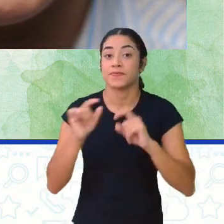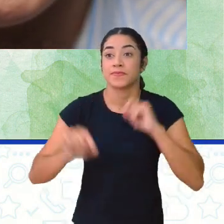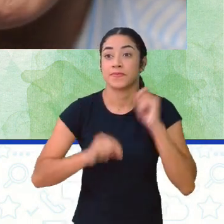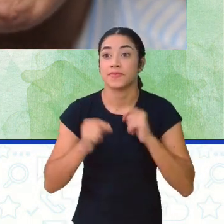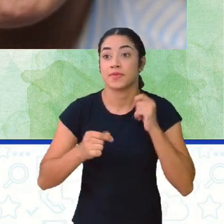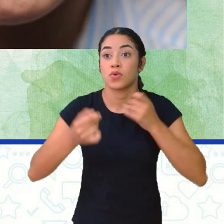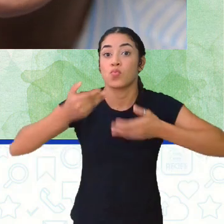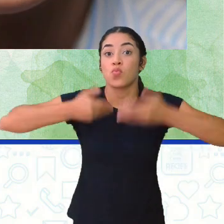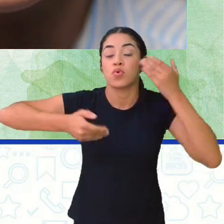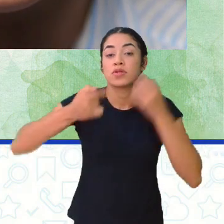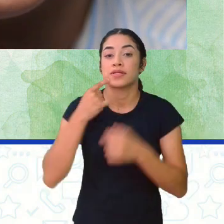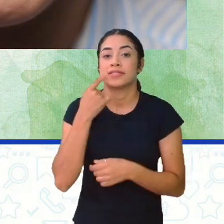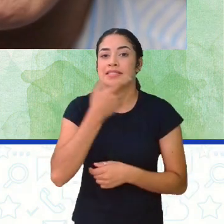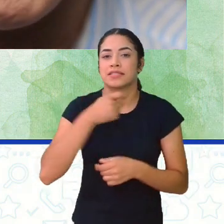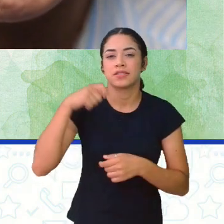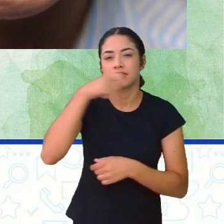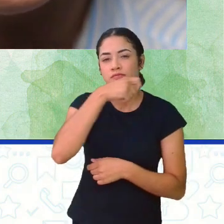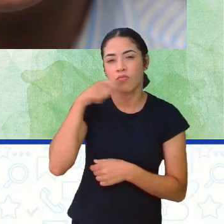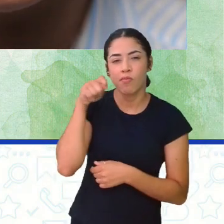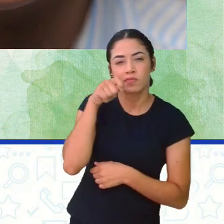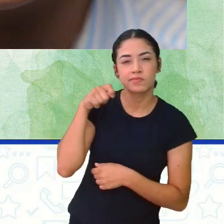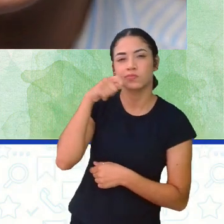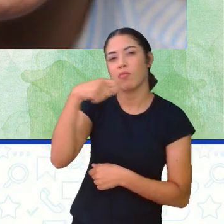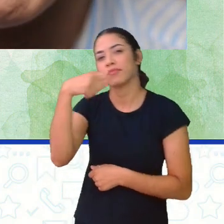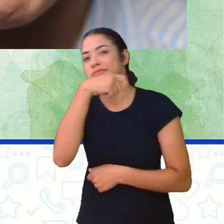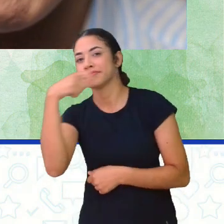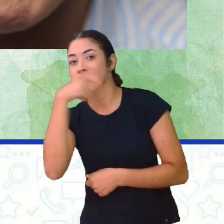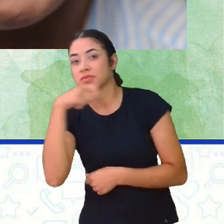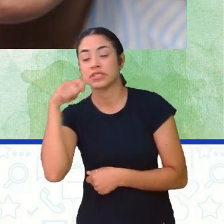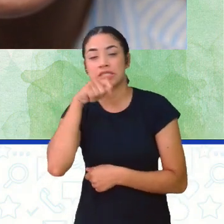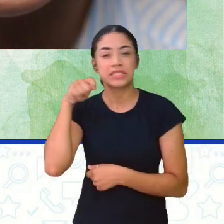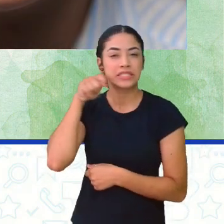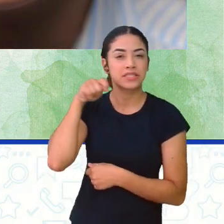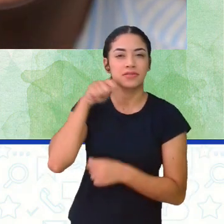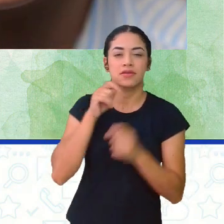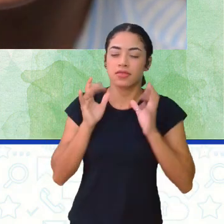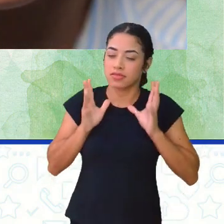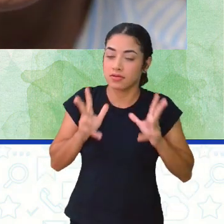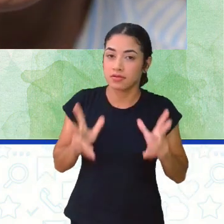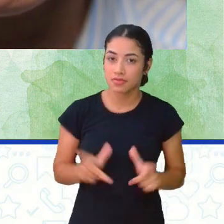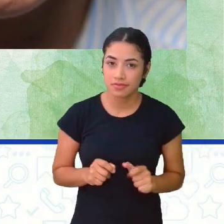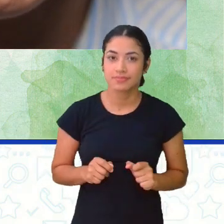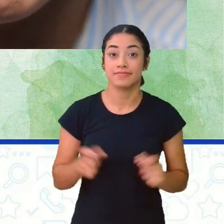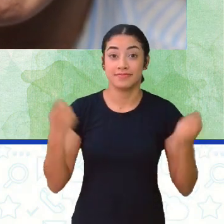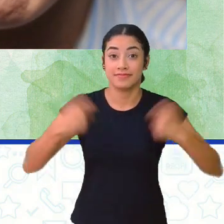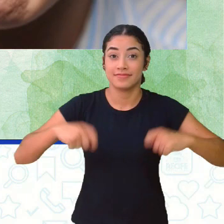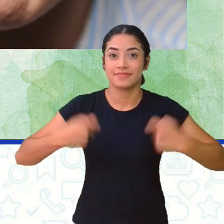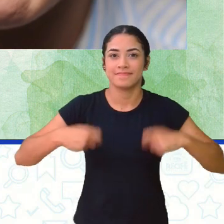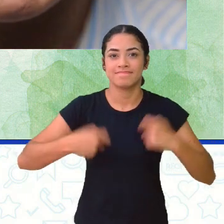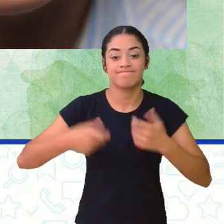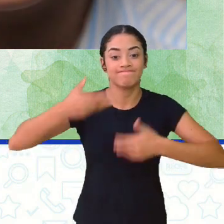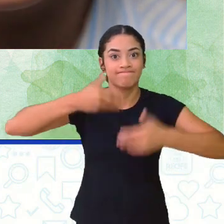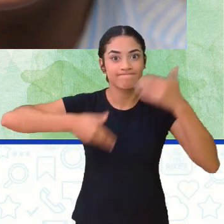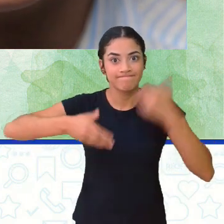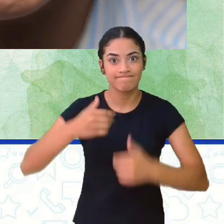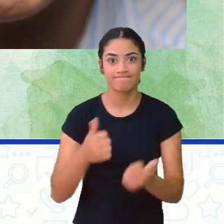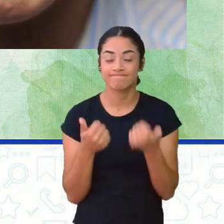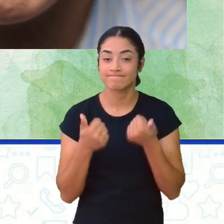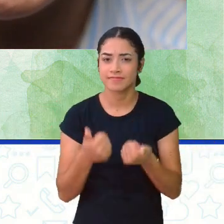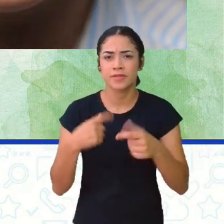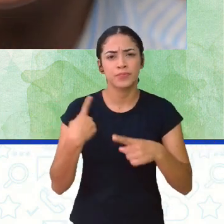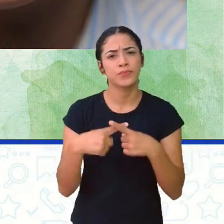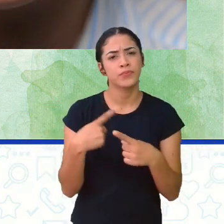cuidado com os dentes, né? A questão da escovação, a limpeza desses dentes, que devem ser com muito cuidado, porque eles